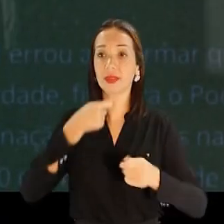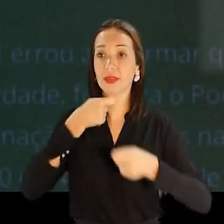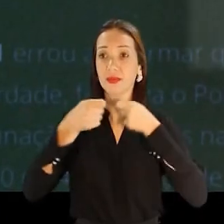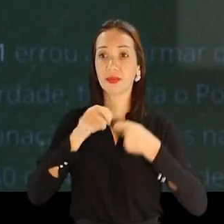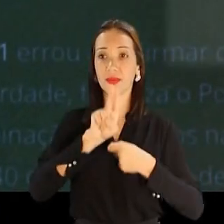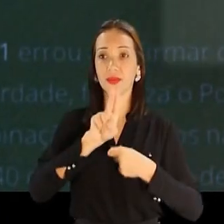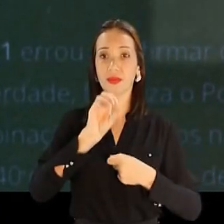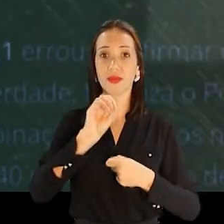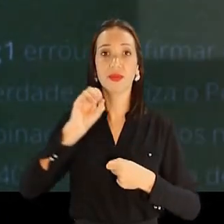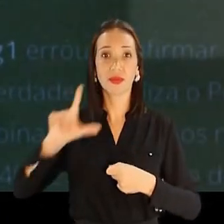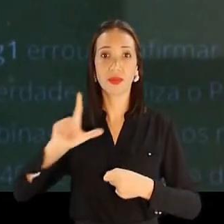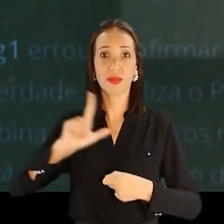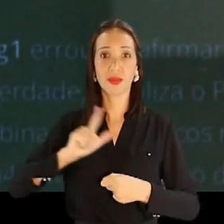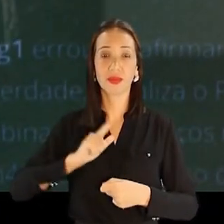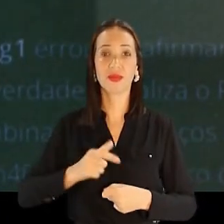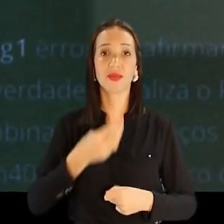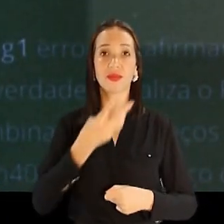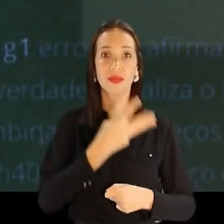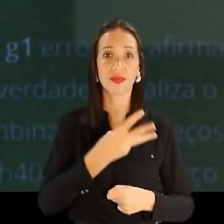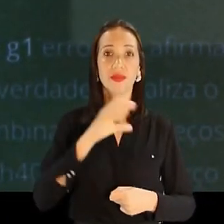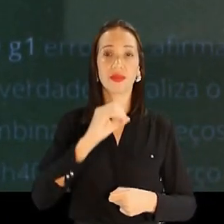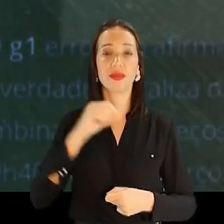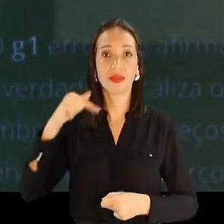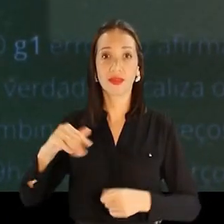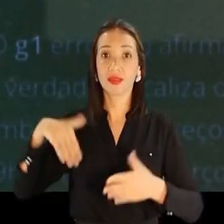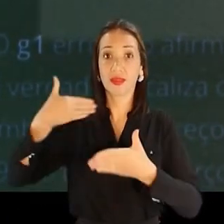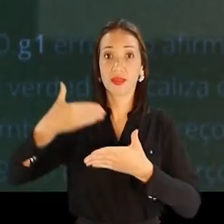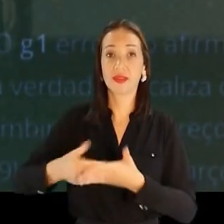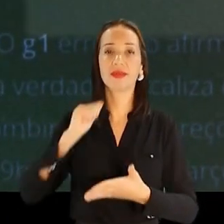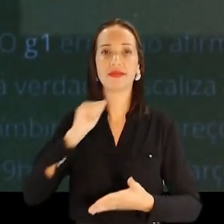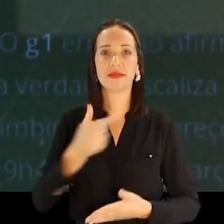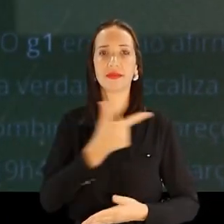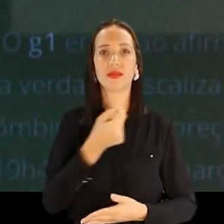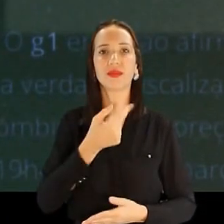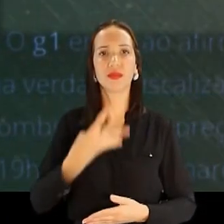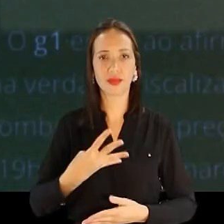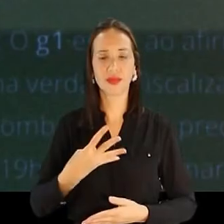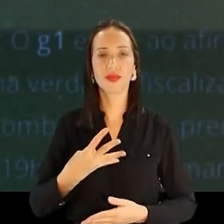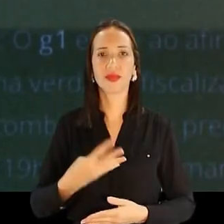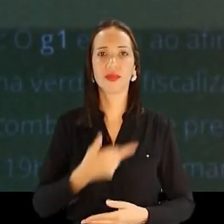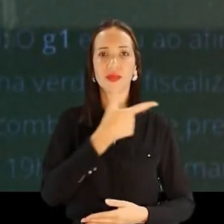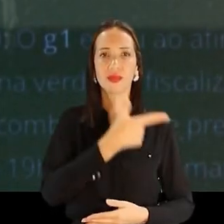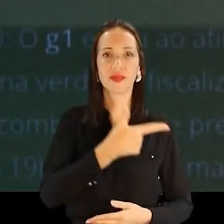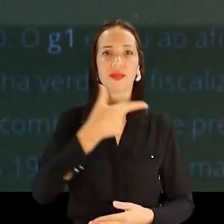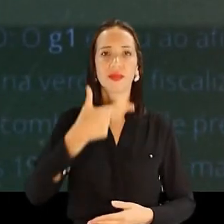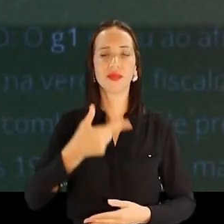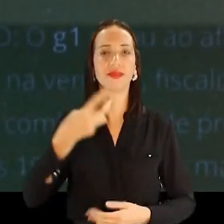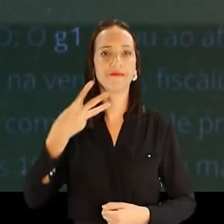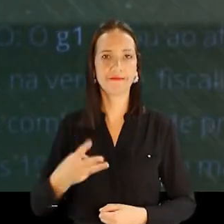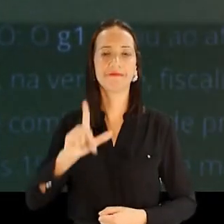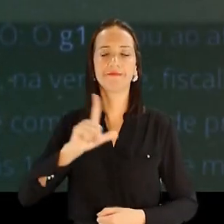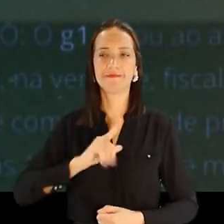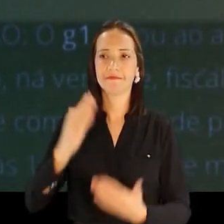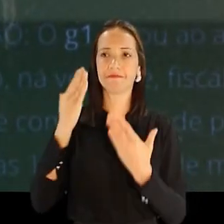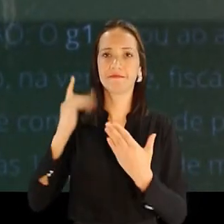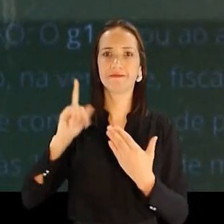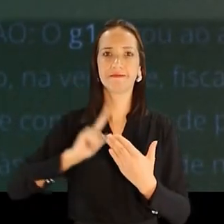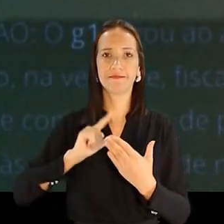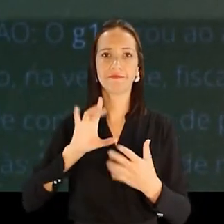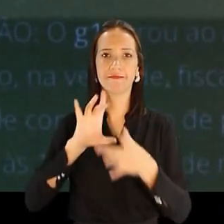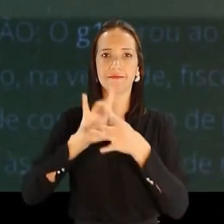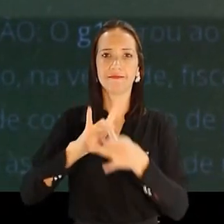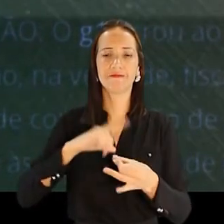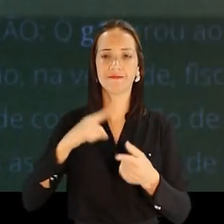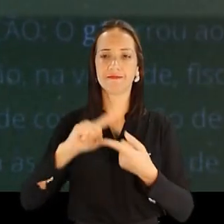do UOL, dos 307 contratos firmados até abril de 2024, 223 têm indícios